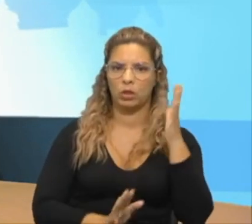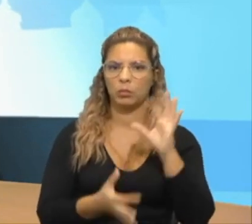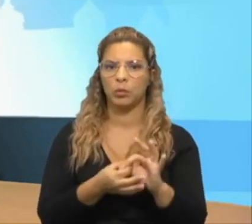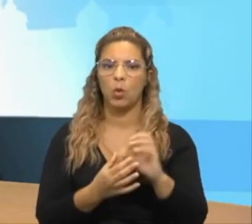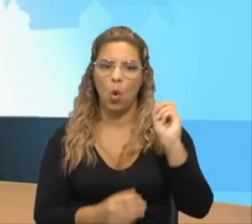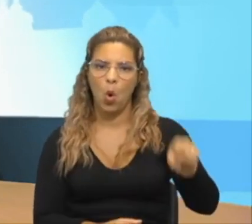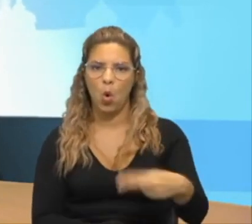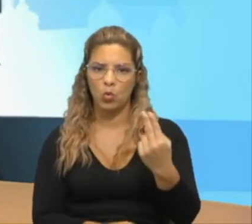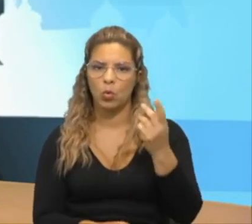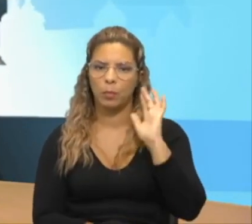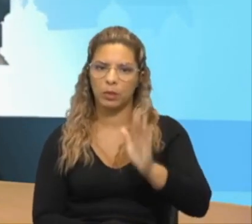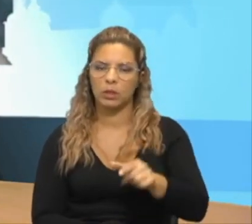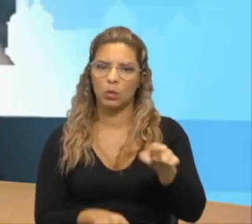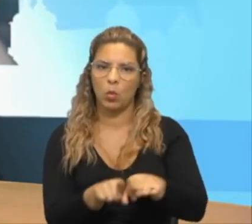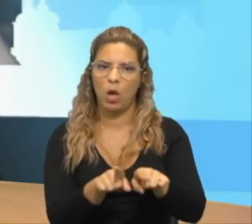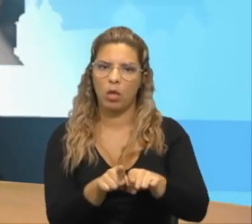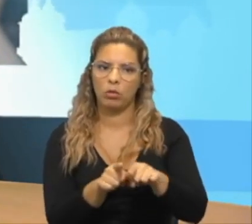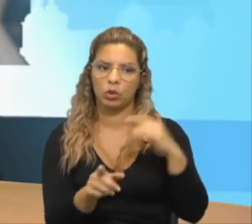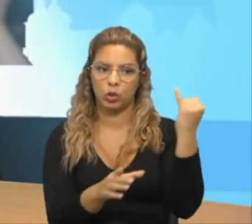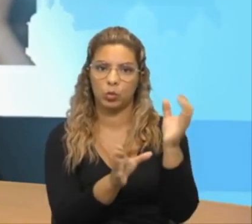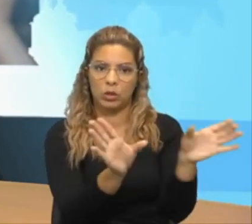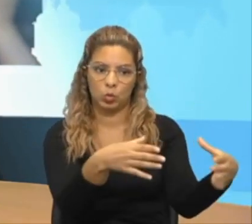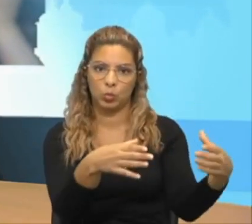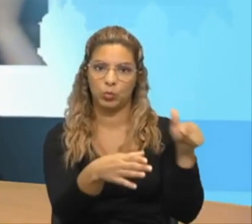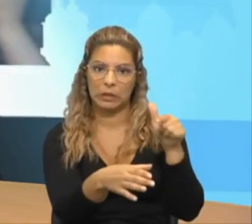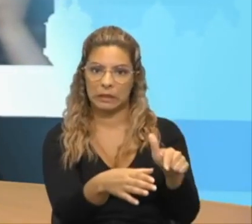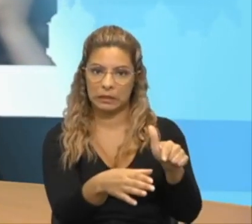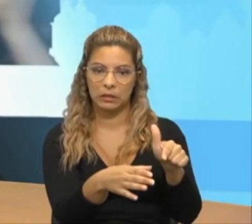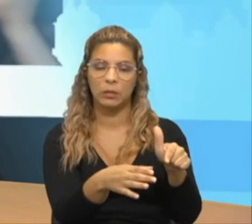ONU tenham, de facto, uma nova...